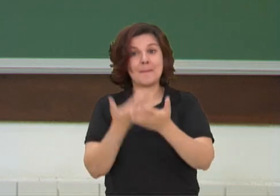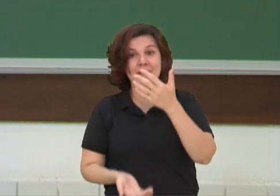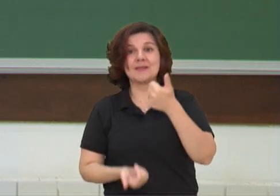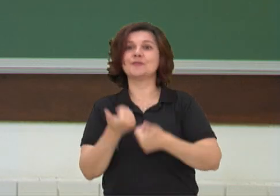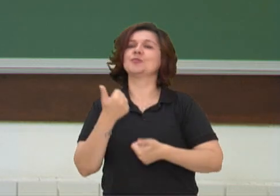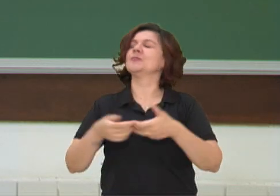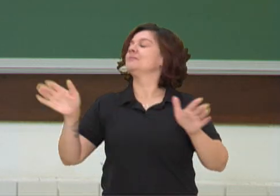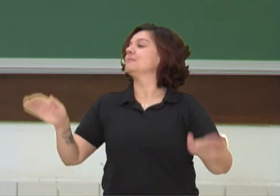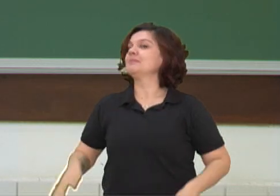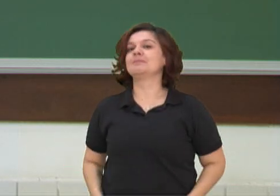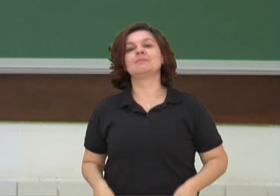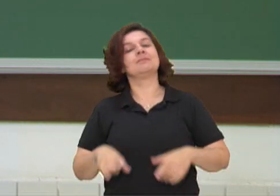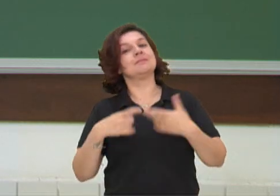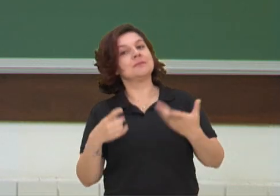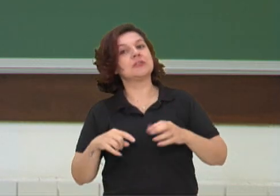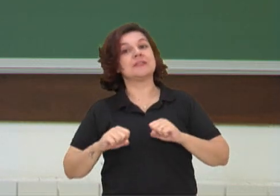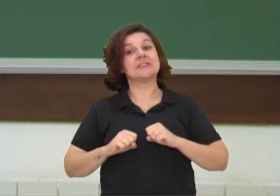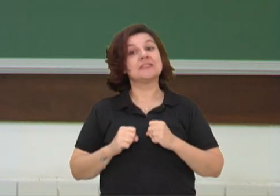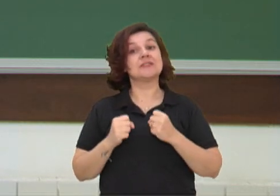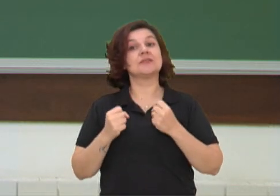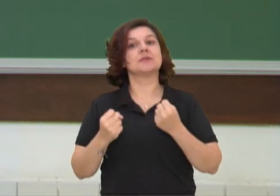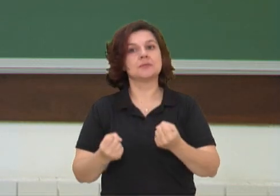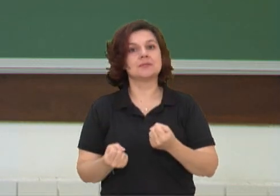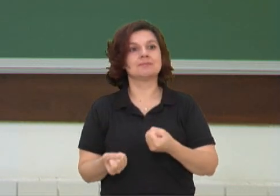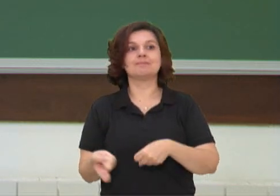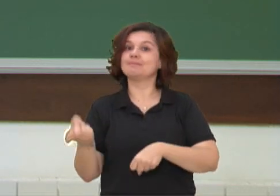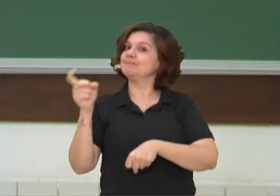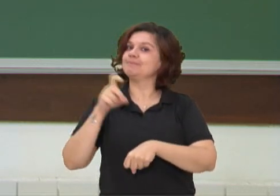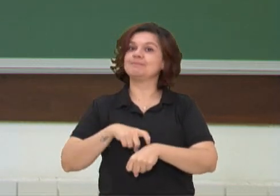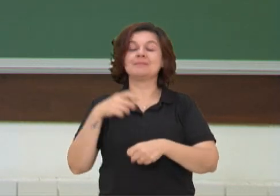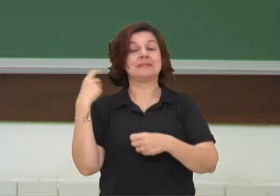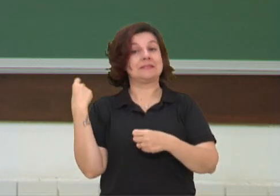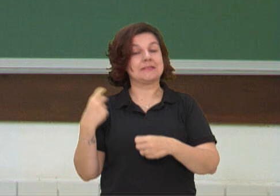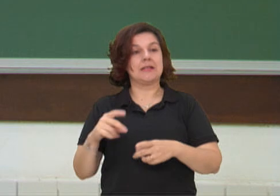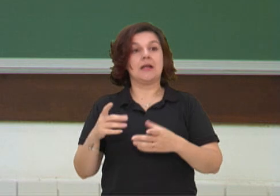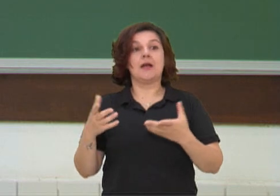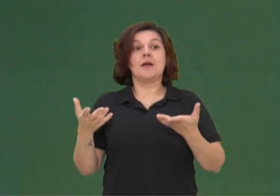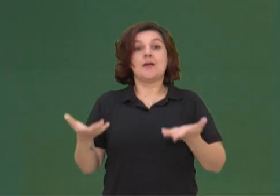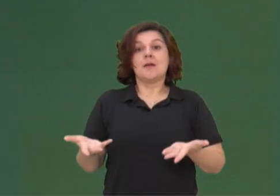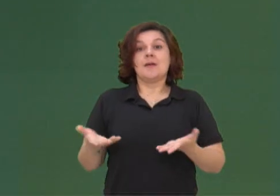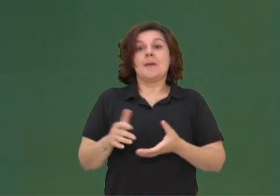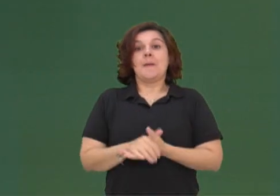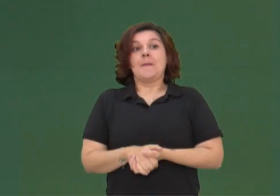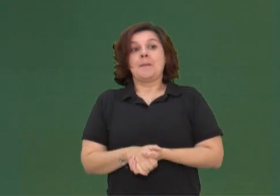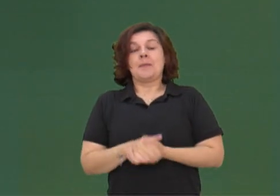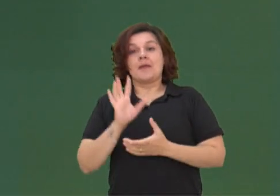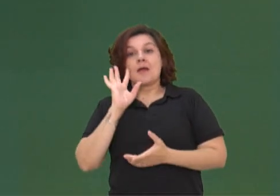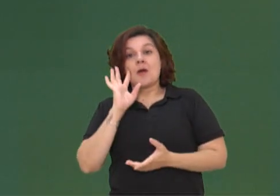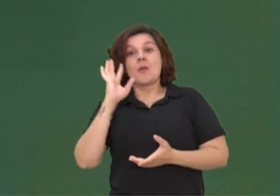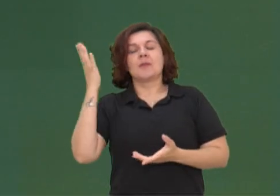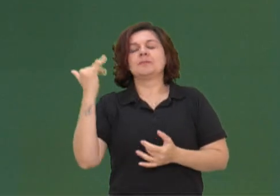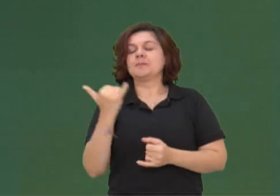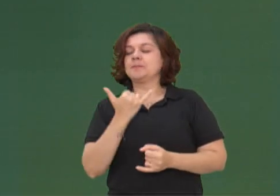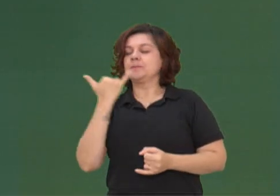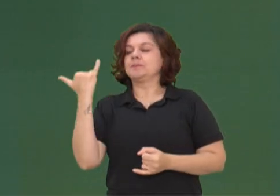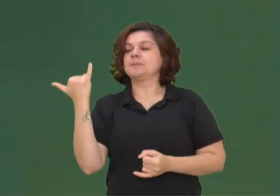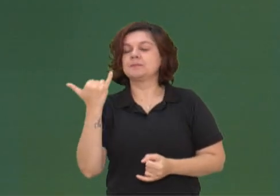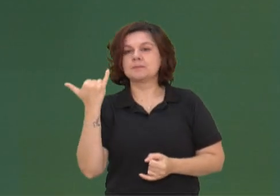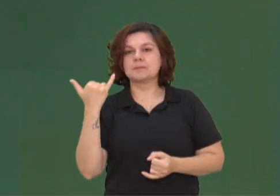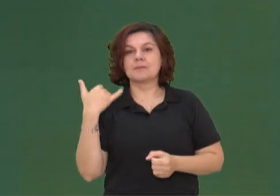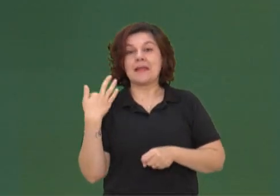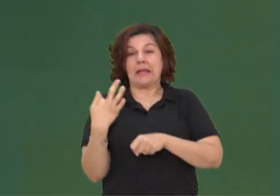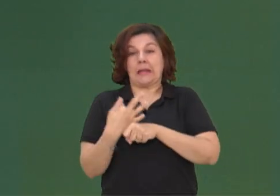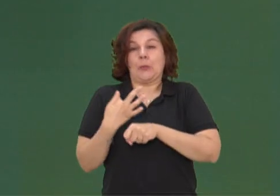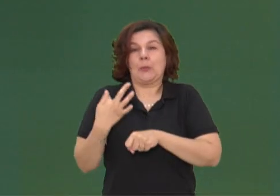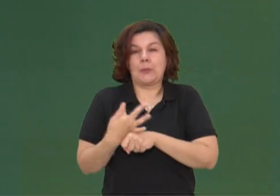partida, elas vão acabar crescendo ali meio que exponencialmente. Então, para esse tipo de ação, é muito importante você ter ali uma